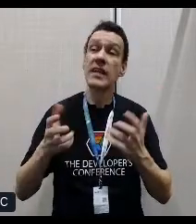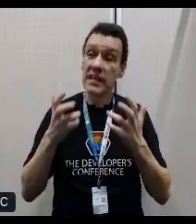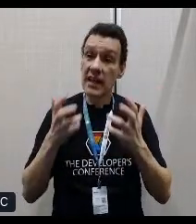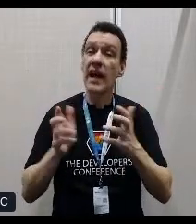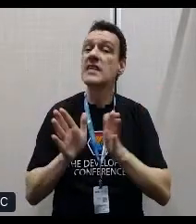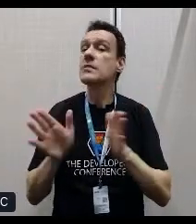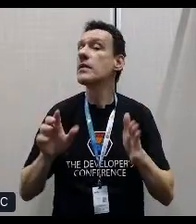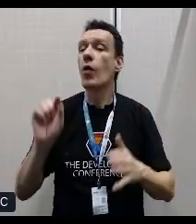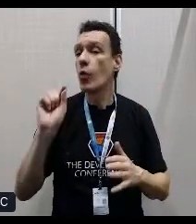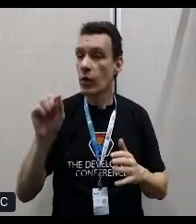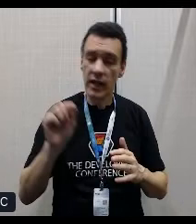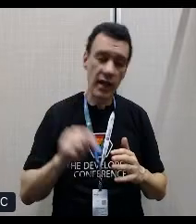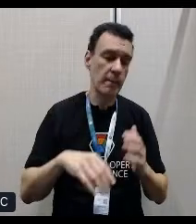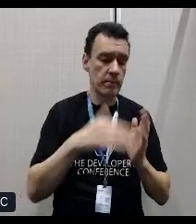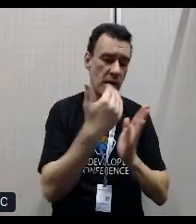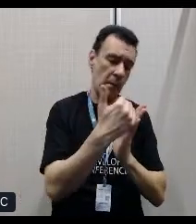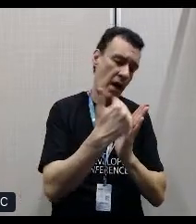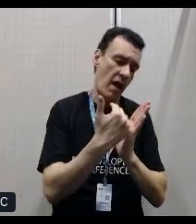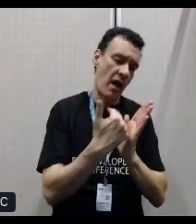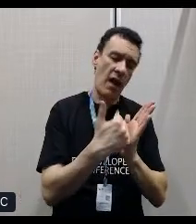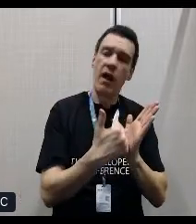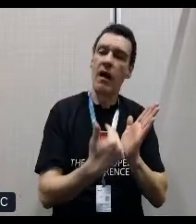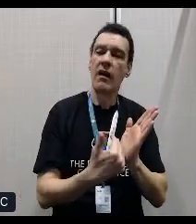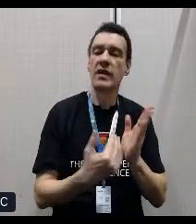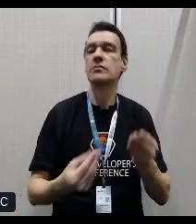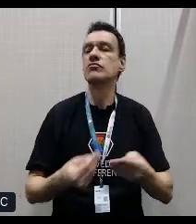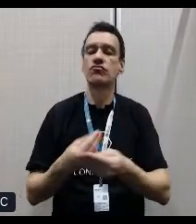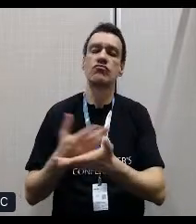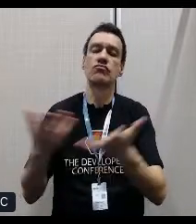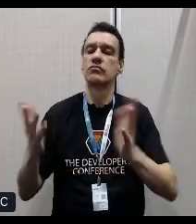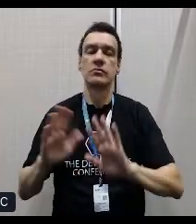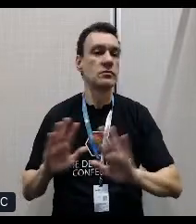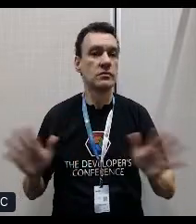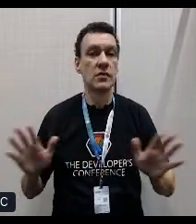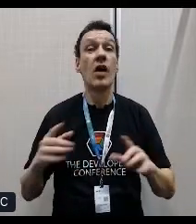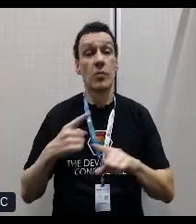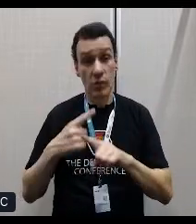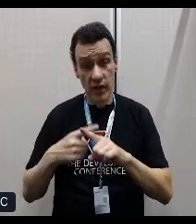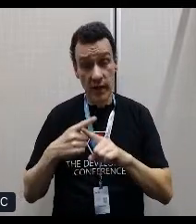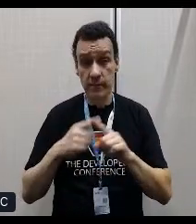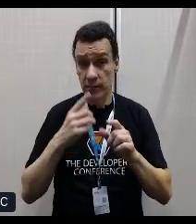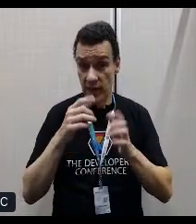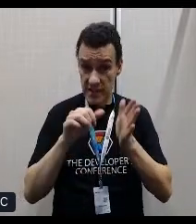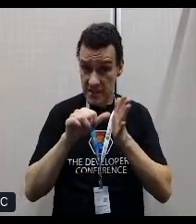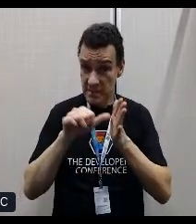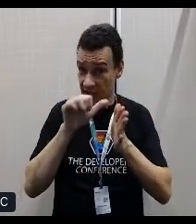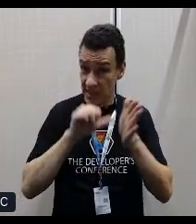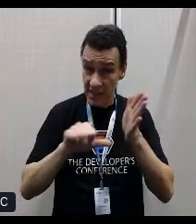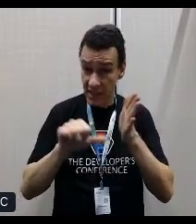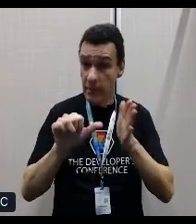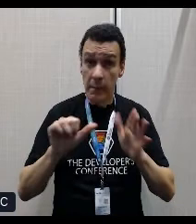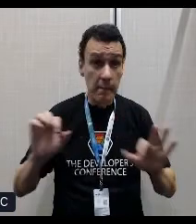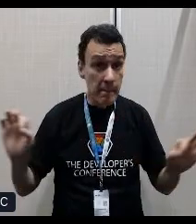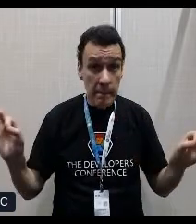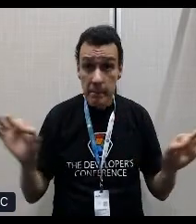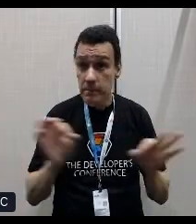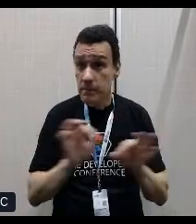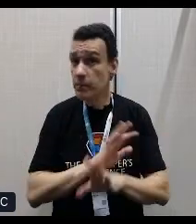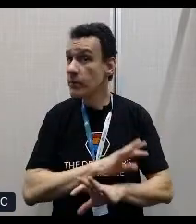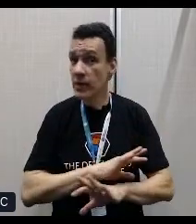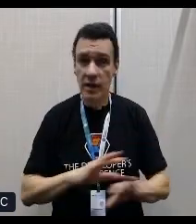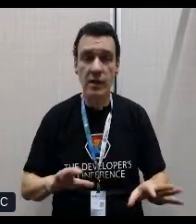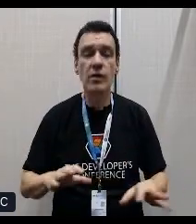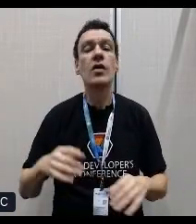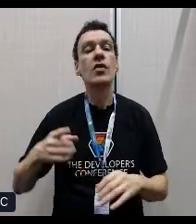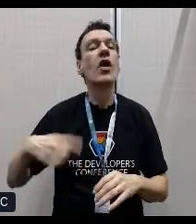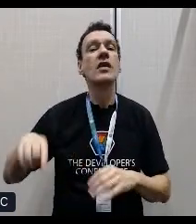verificação para atingir, e é isso que a gente quer fazer. Para lá no final da sprint, do planejamento de sprint, o que a gente fez, né,